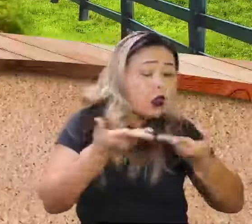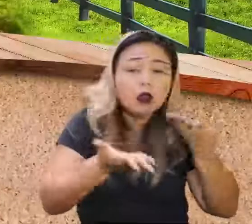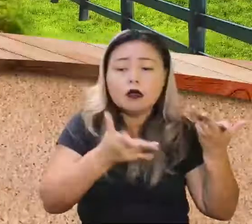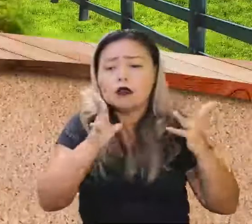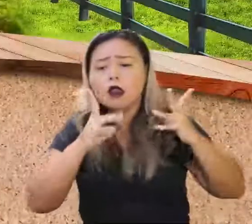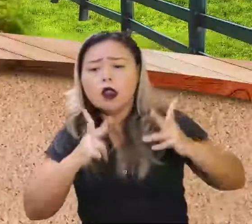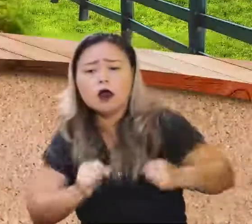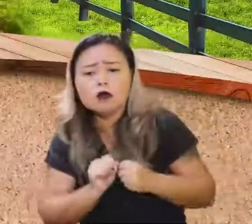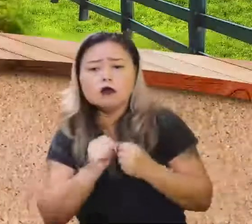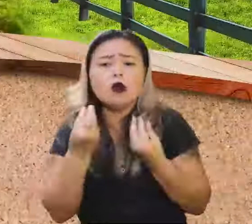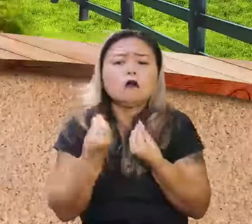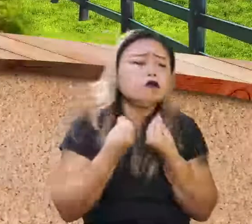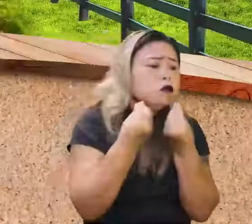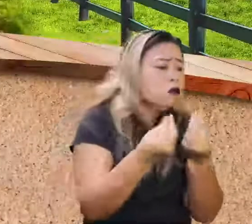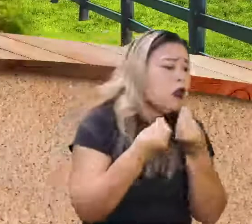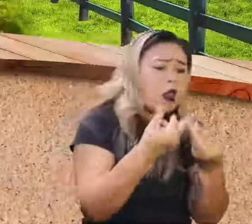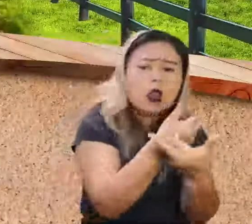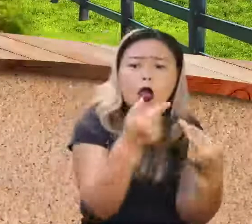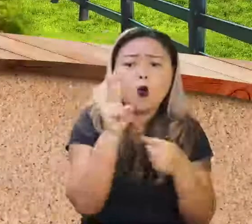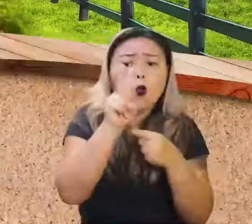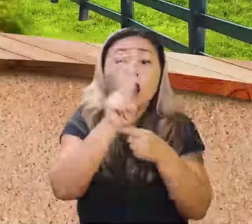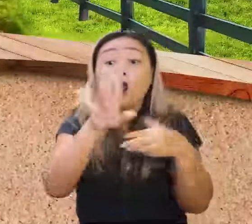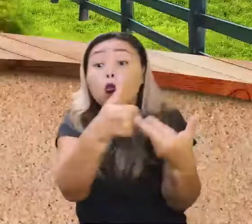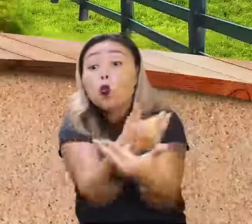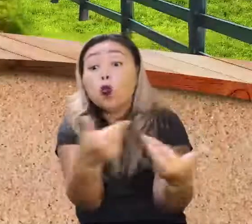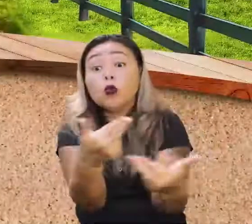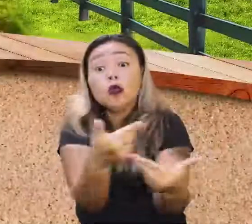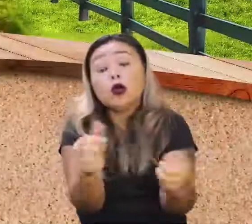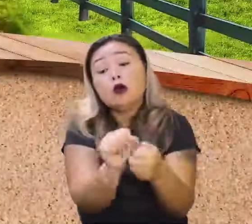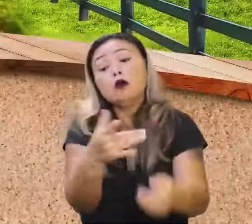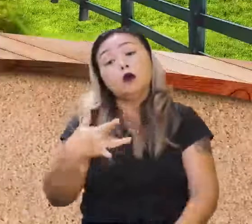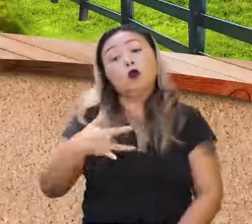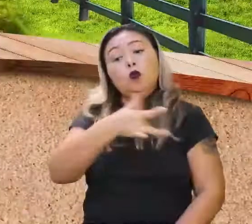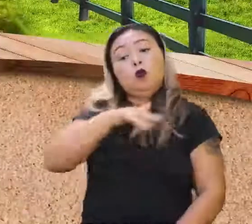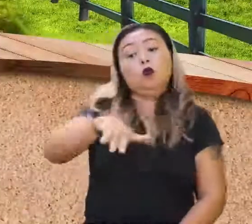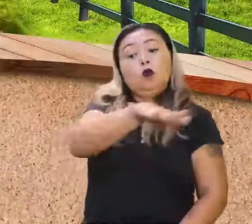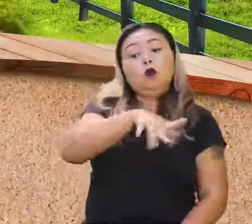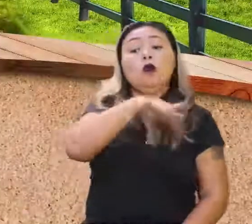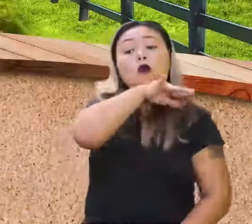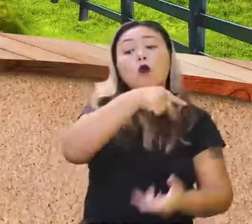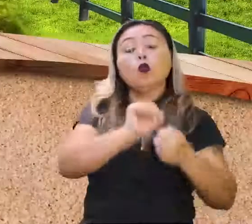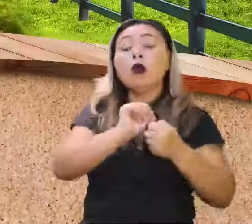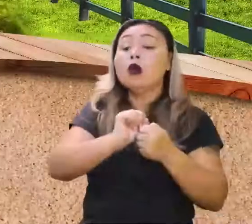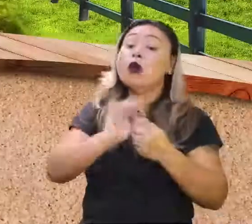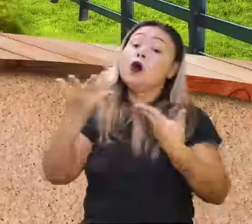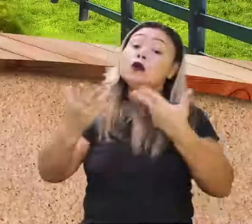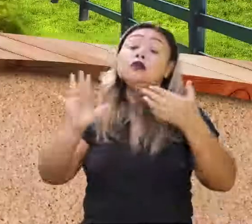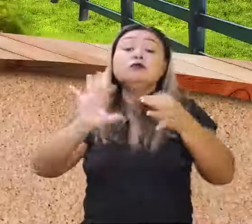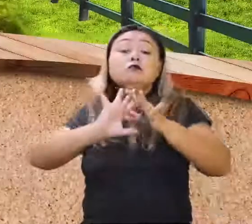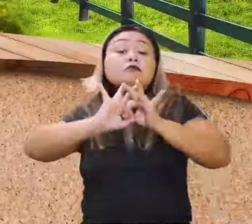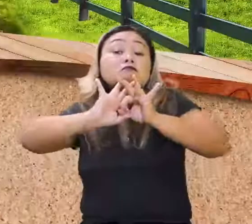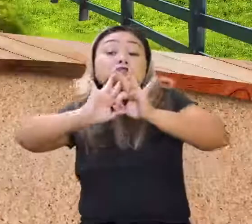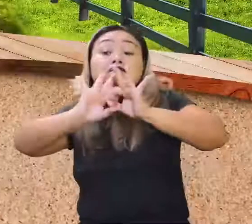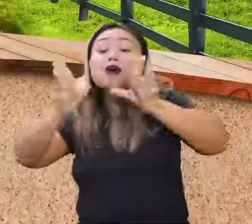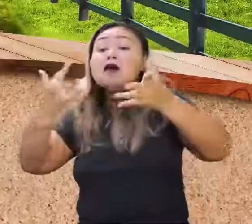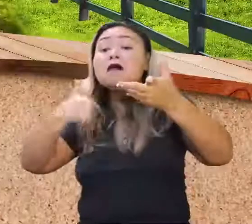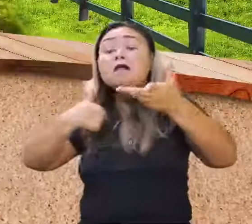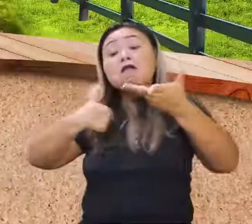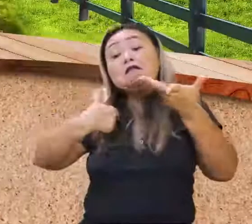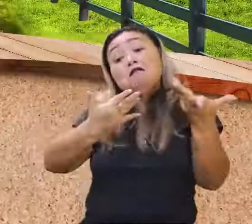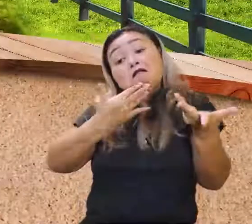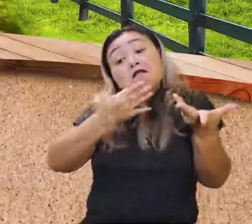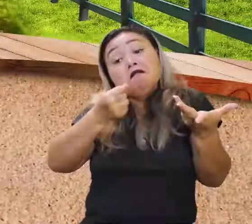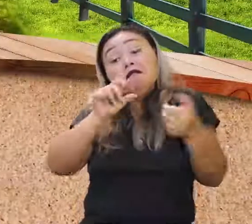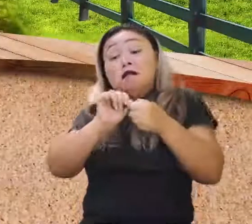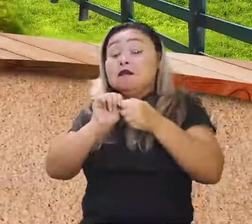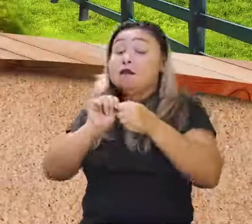da limpeza, do fornecimento, do cuidado com a saúde daquele animal. No extensivo, o animal fica um pouco mais de